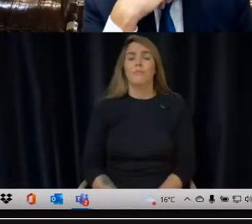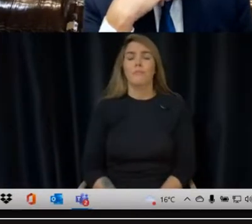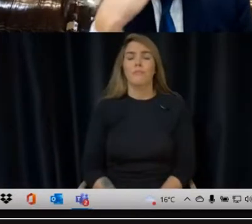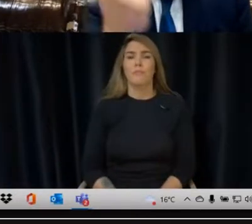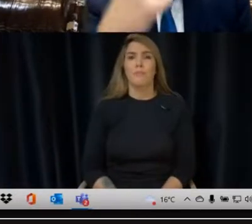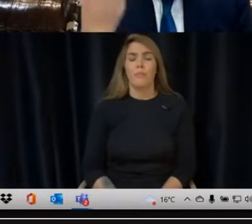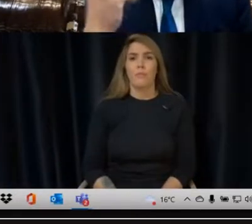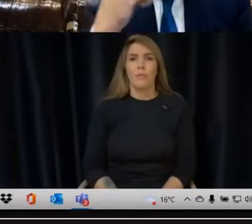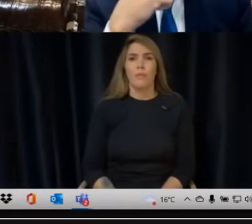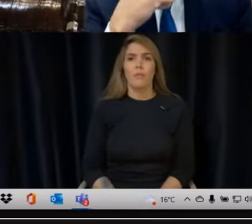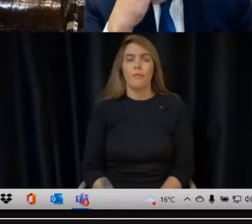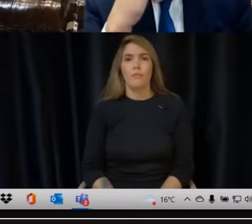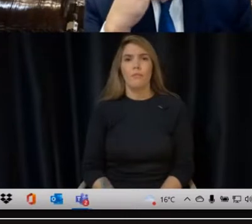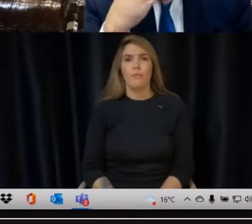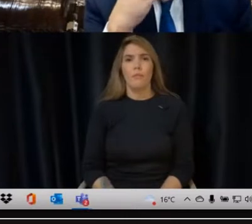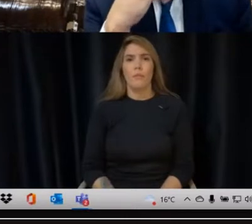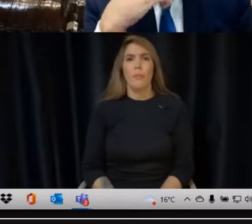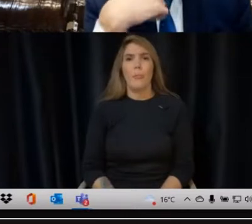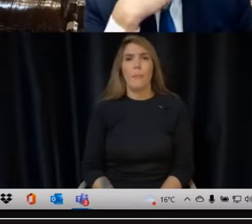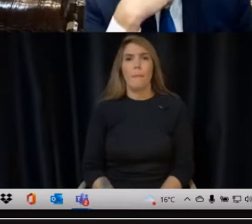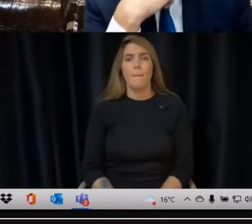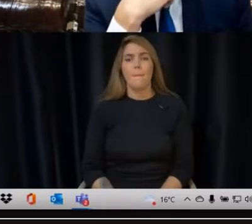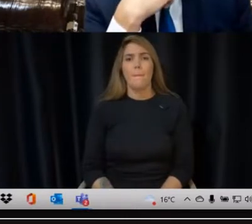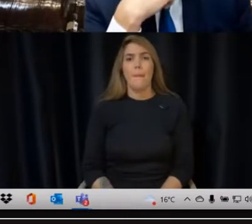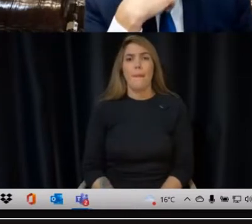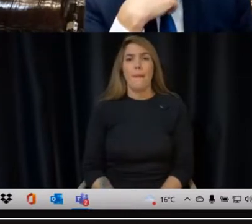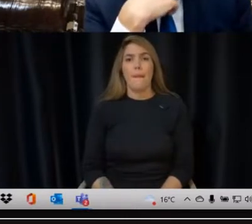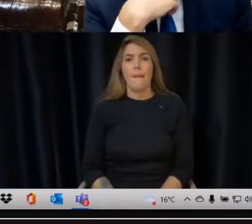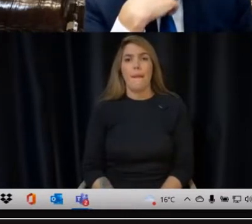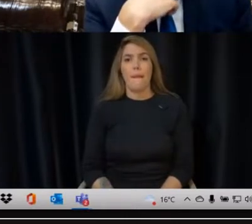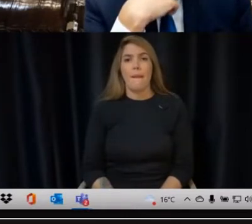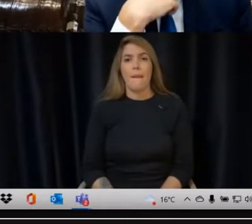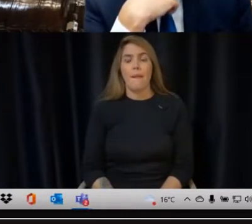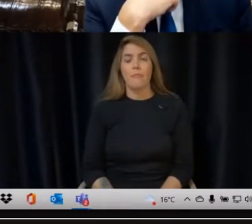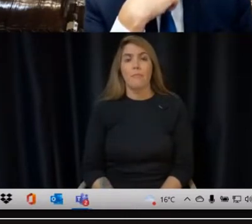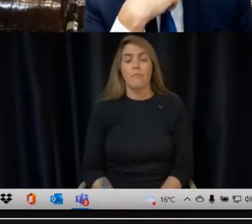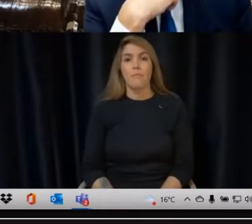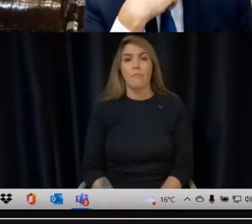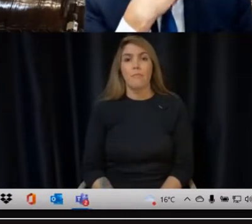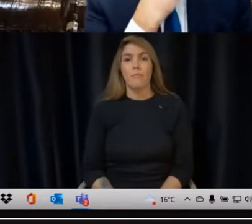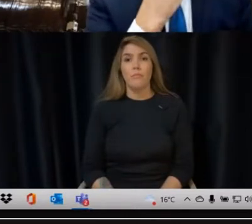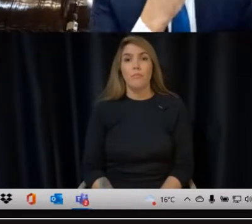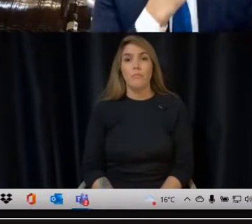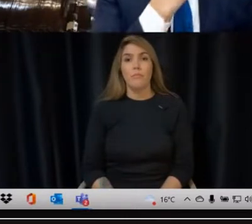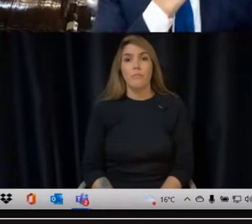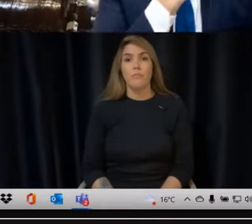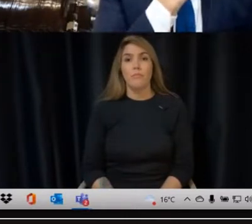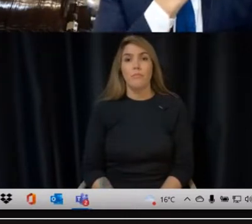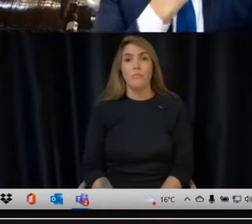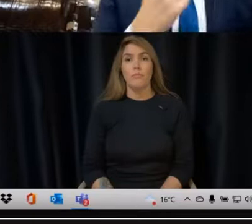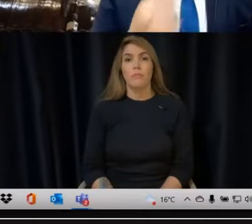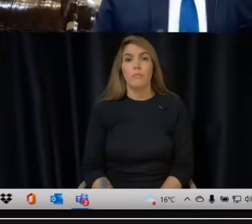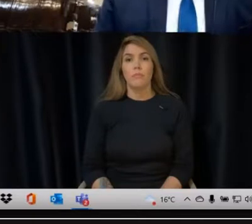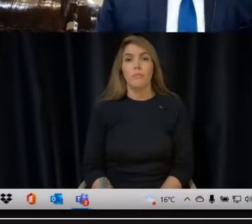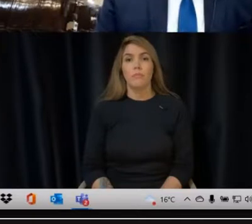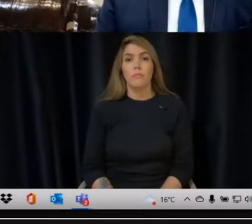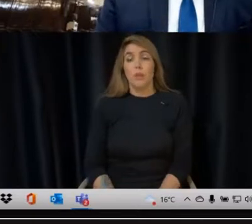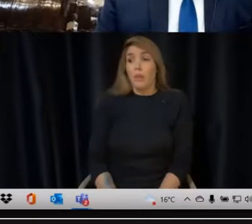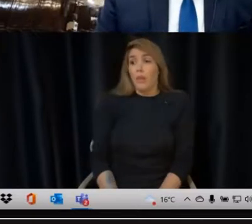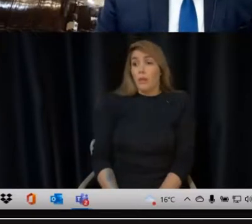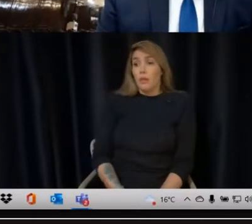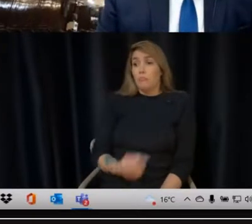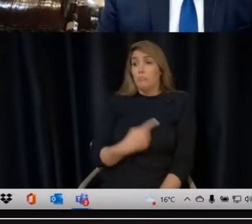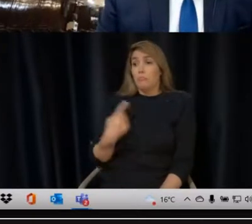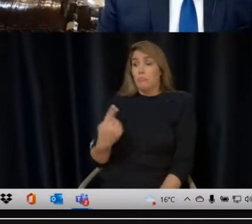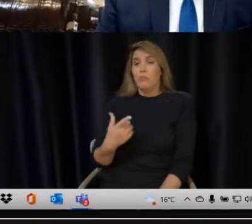colher o de acordo de todos os demais? Na verdade, a gente não tem como saber quantos parentes que